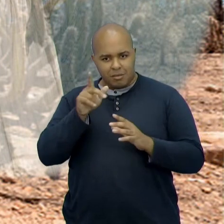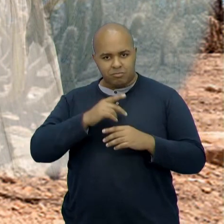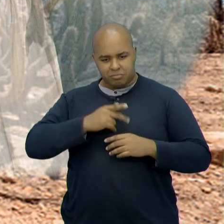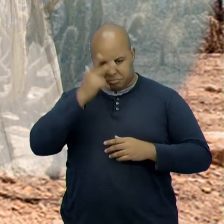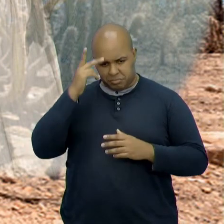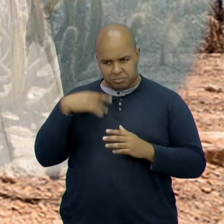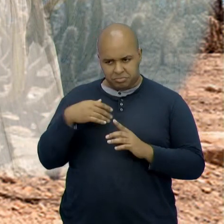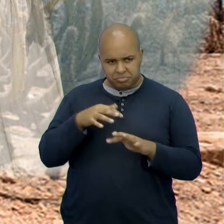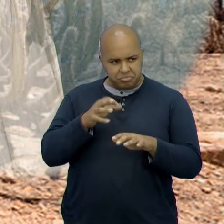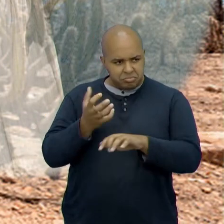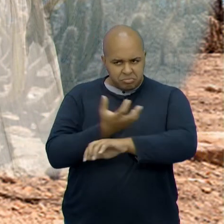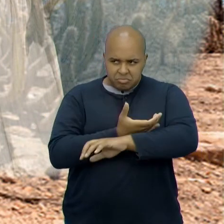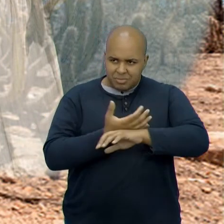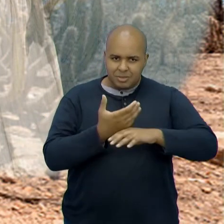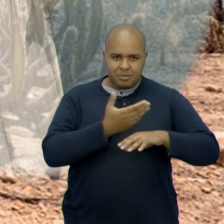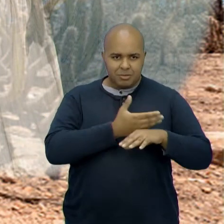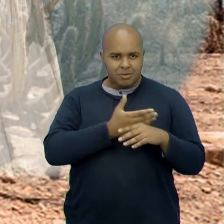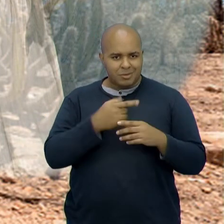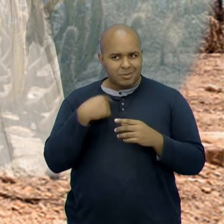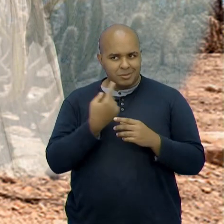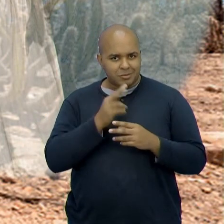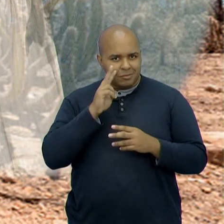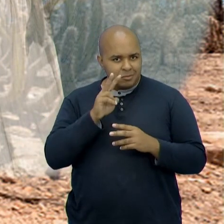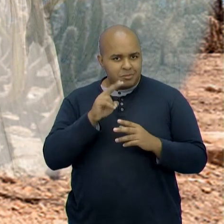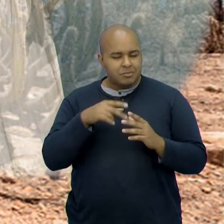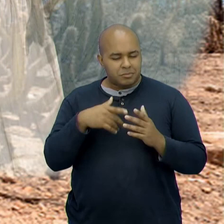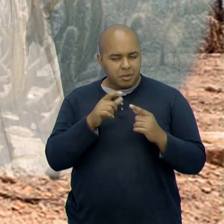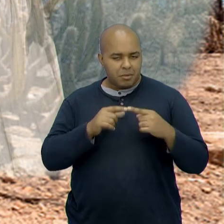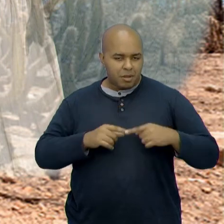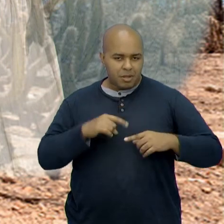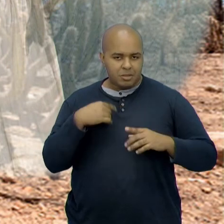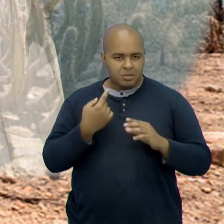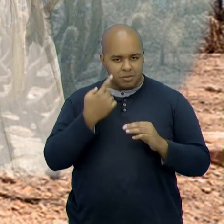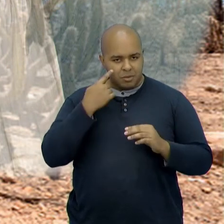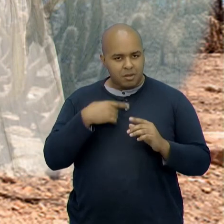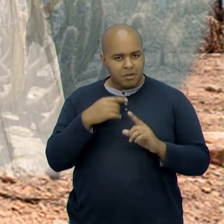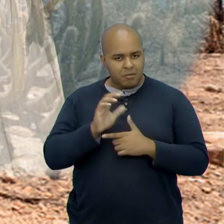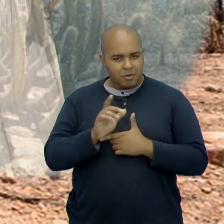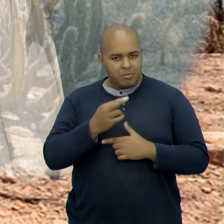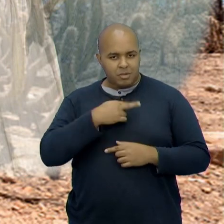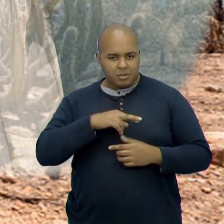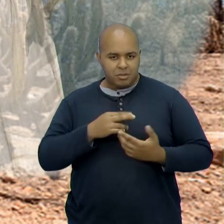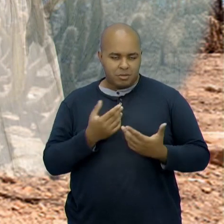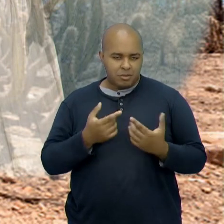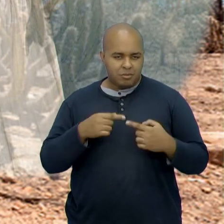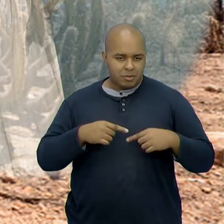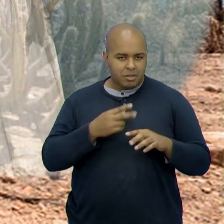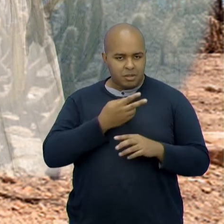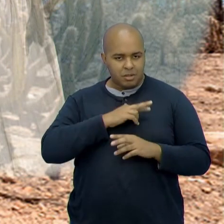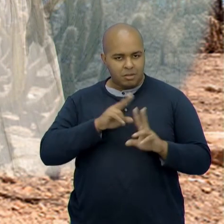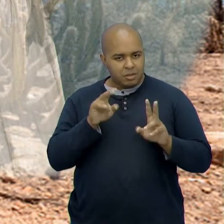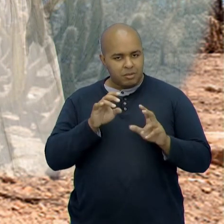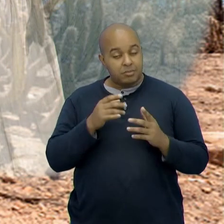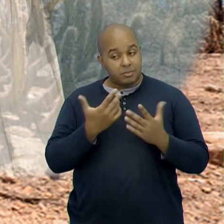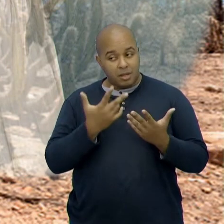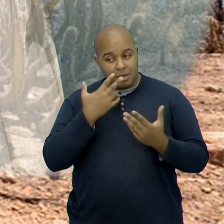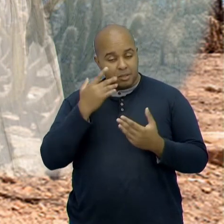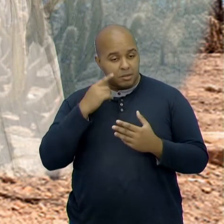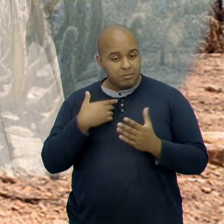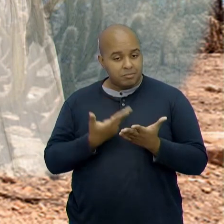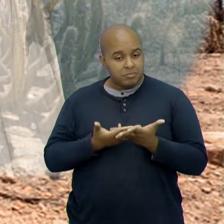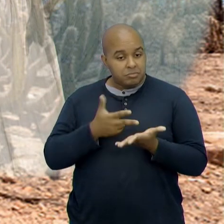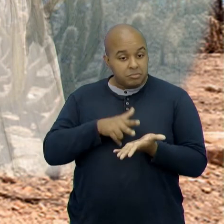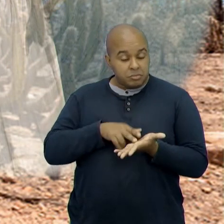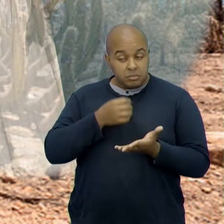profeta do deserto que a gente já acostumou a ver, esse estereótipo que a gente vê em filmes religiosos. Então eu acho que é uma